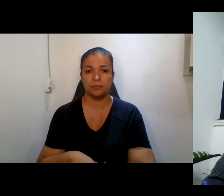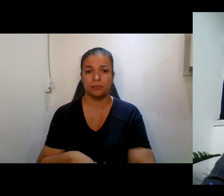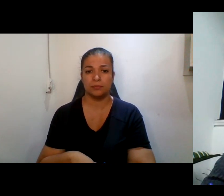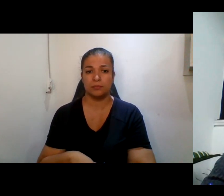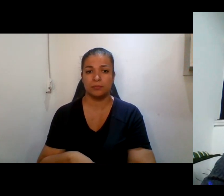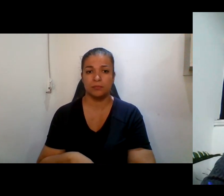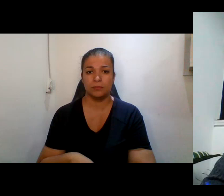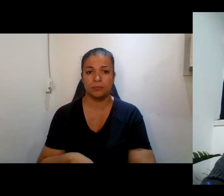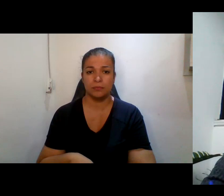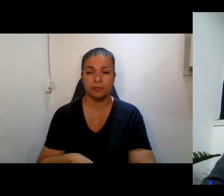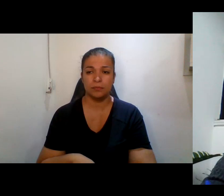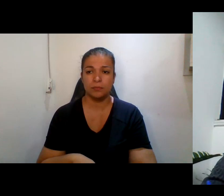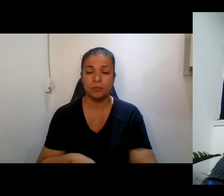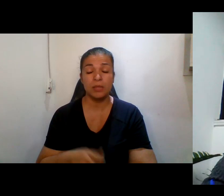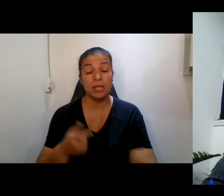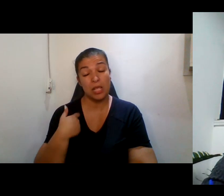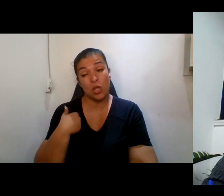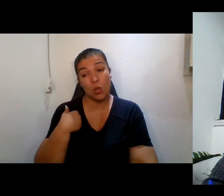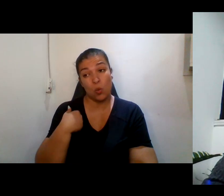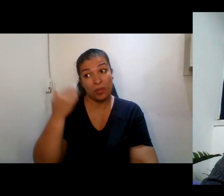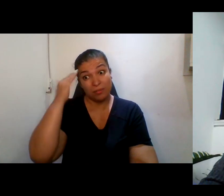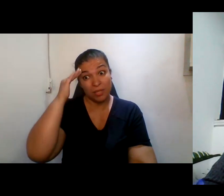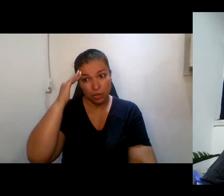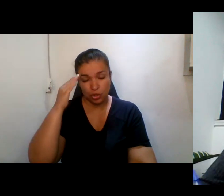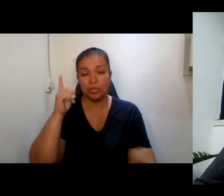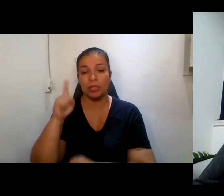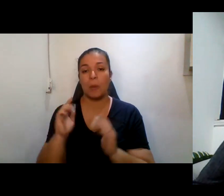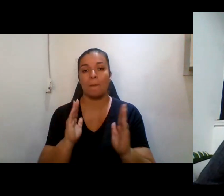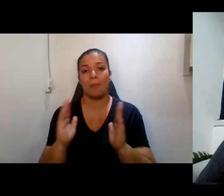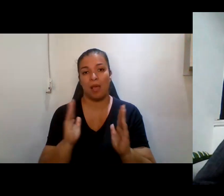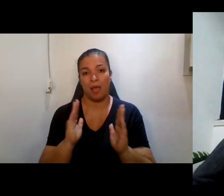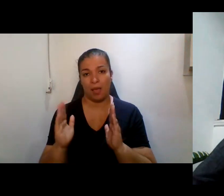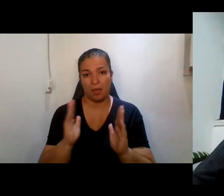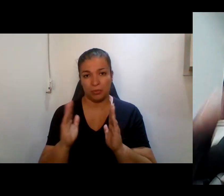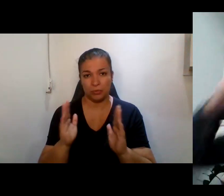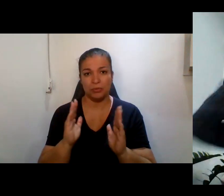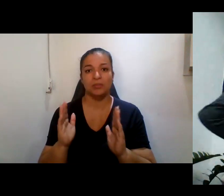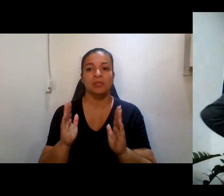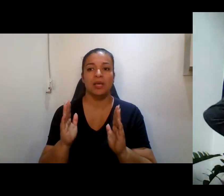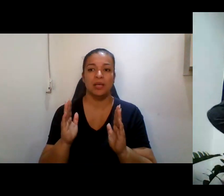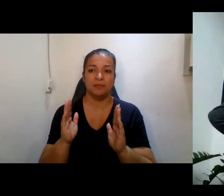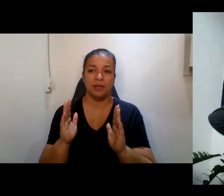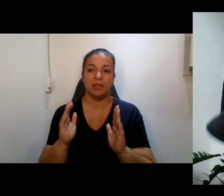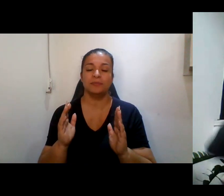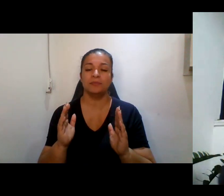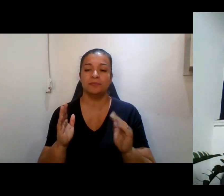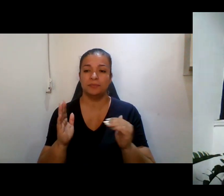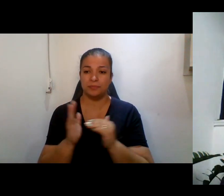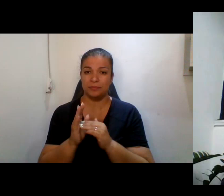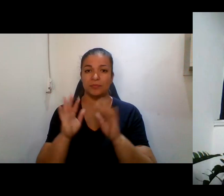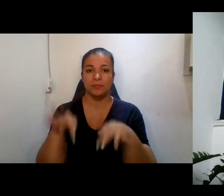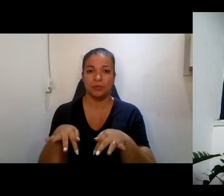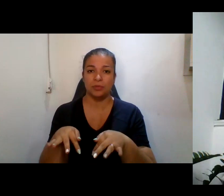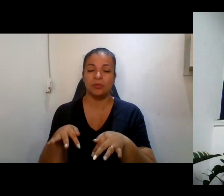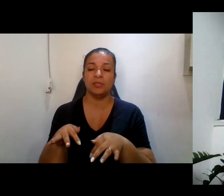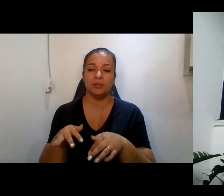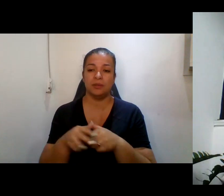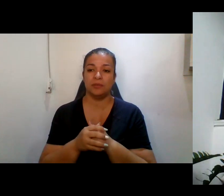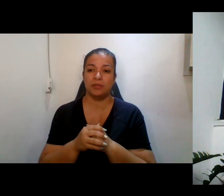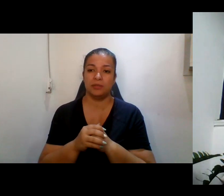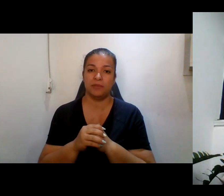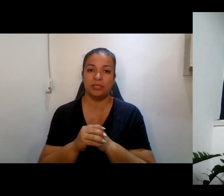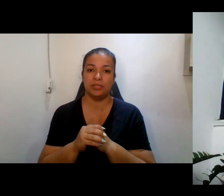É que eu havia entendido que os prazos se estenderiam até no final desse mês, sabe?